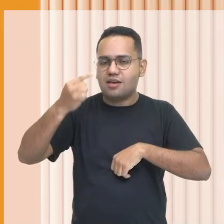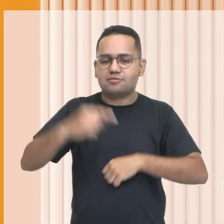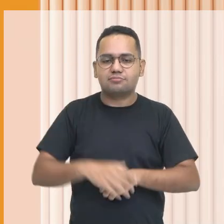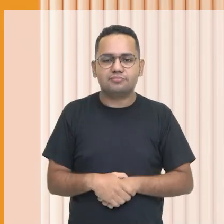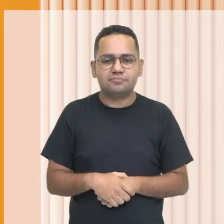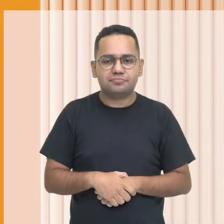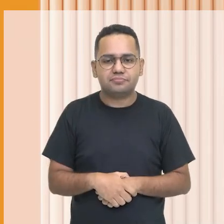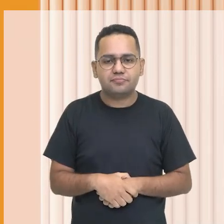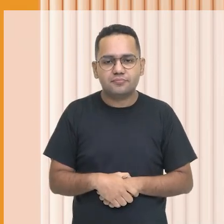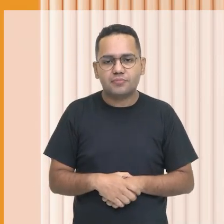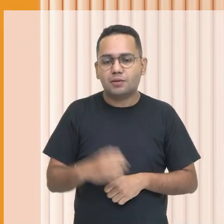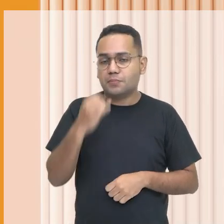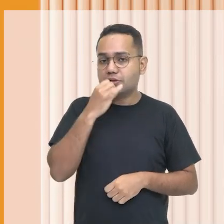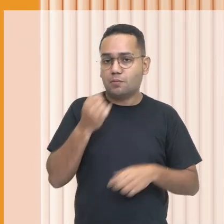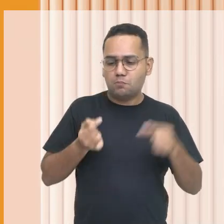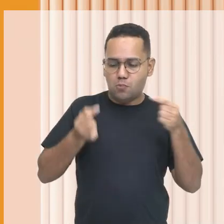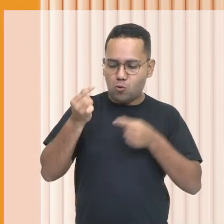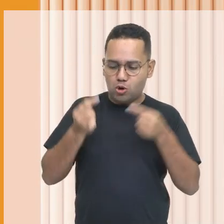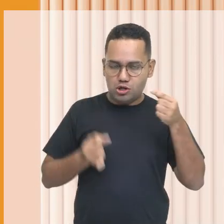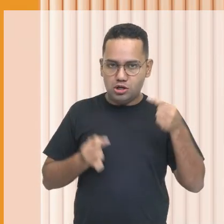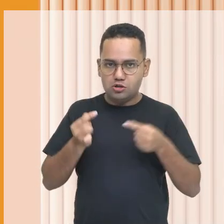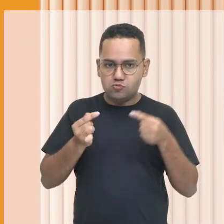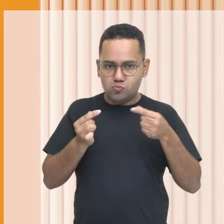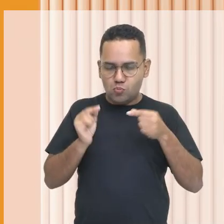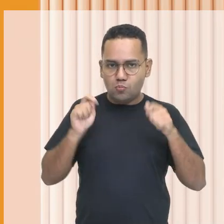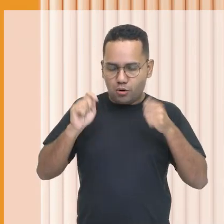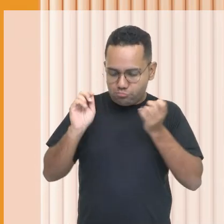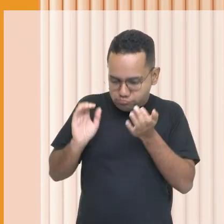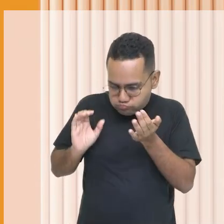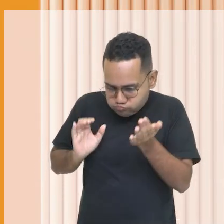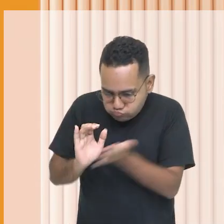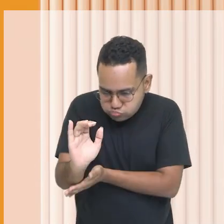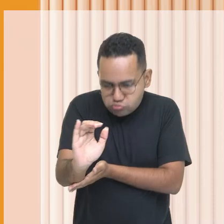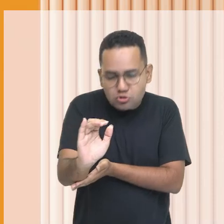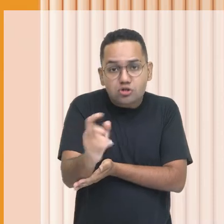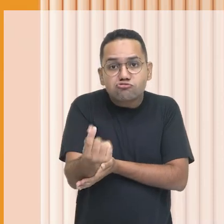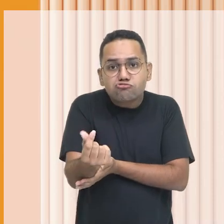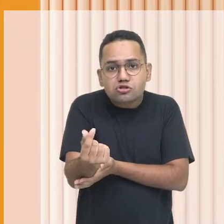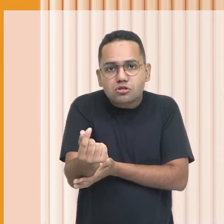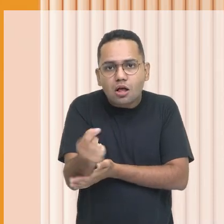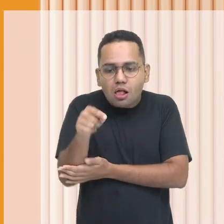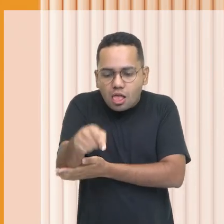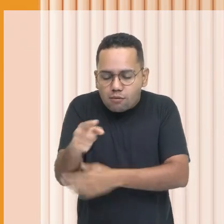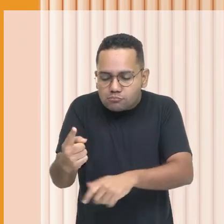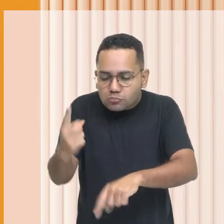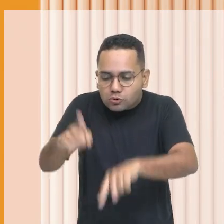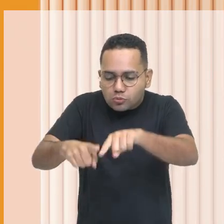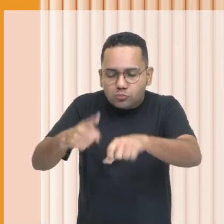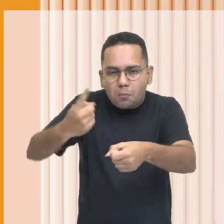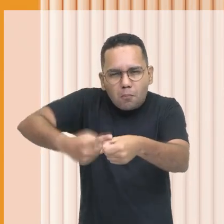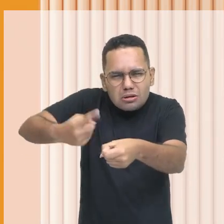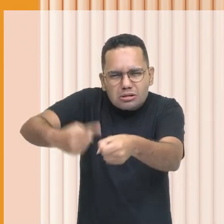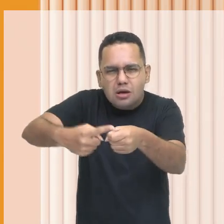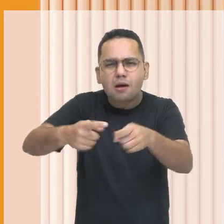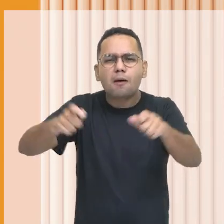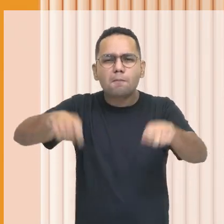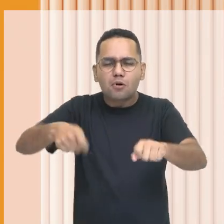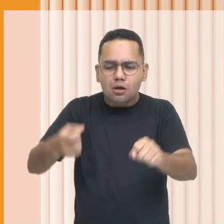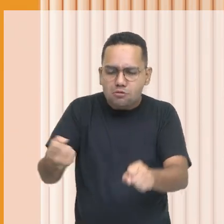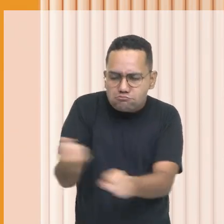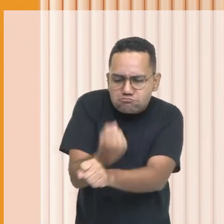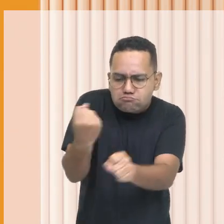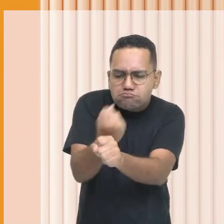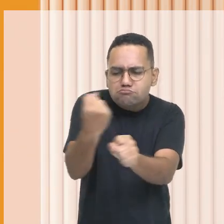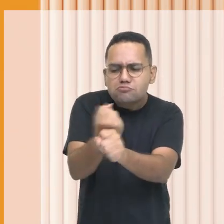recursos para que o seu município seja pavimentado, para que se coloque luz, para que faça saneamento básico, para que se coloque